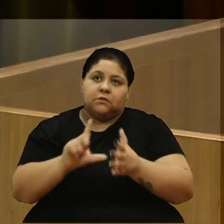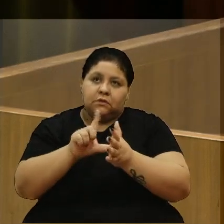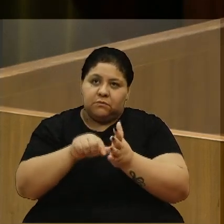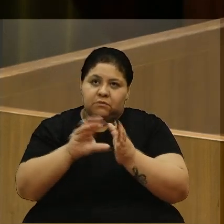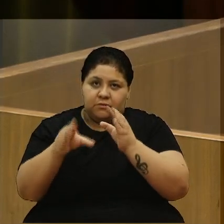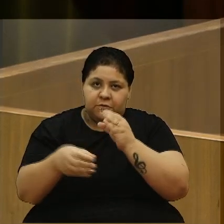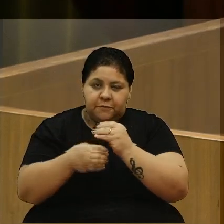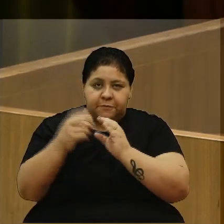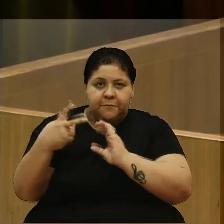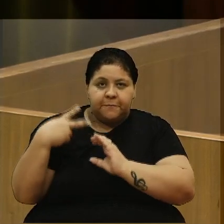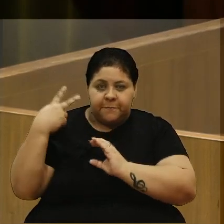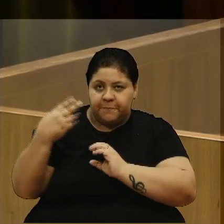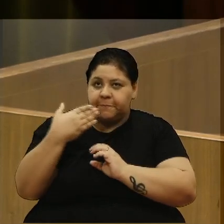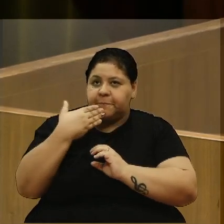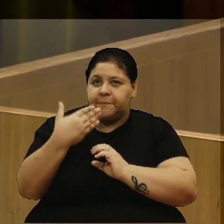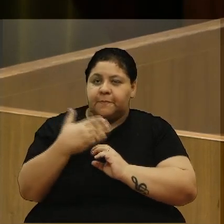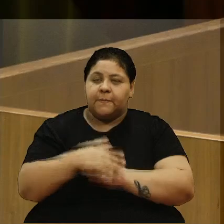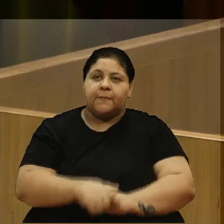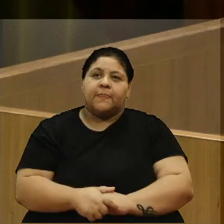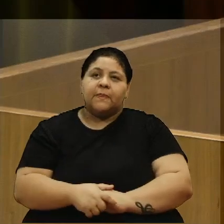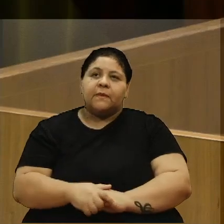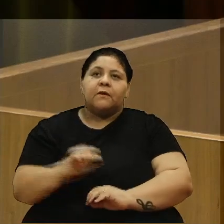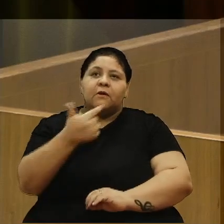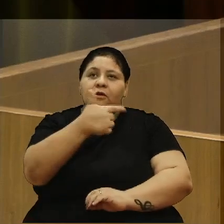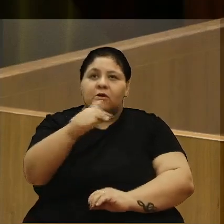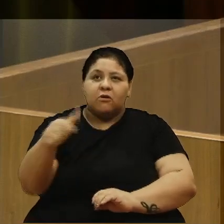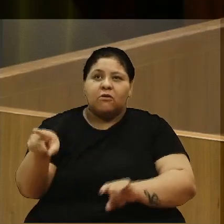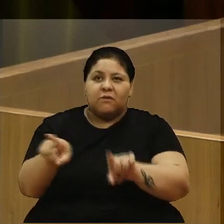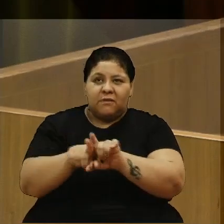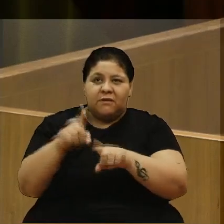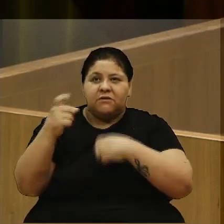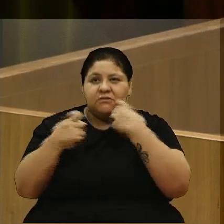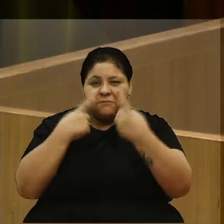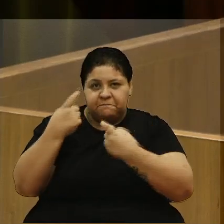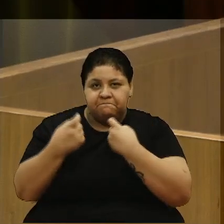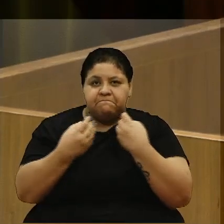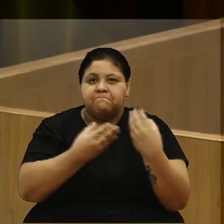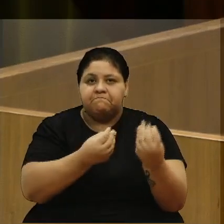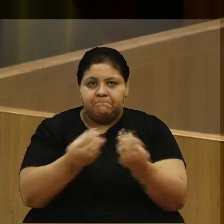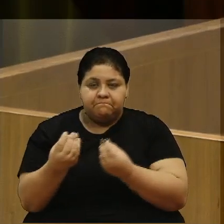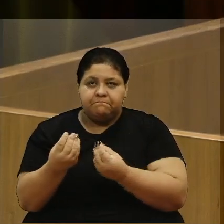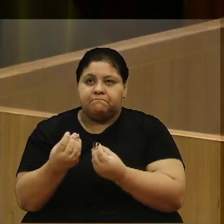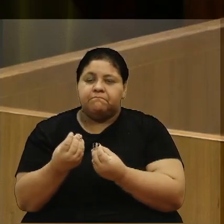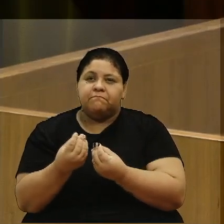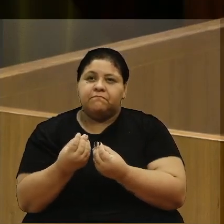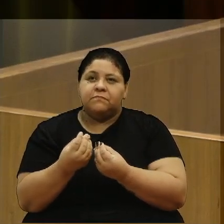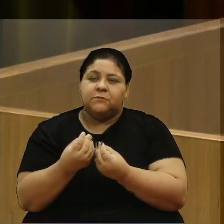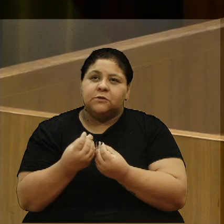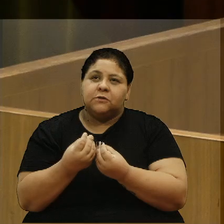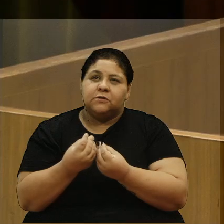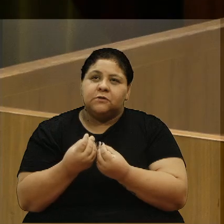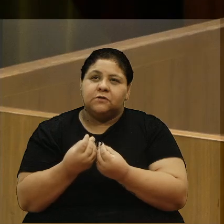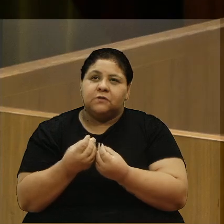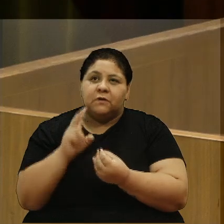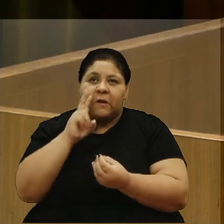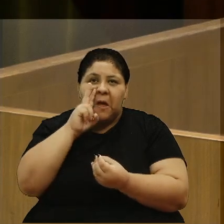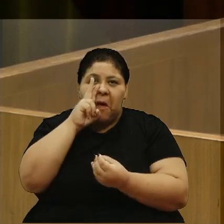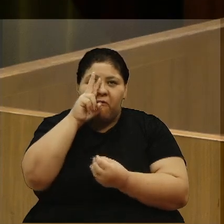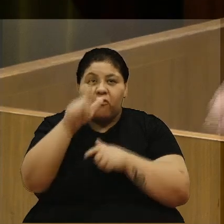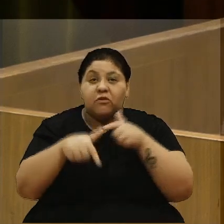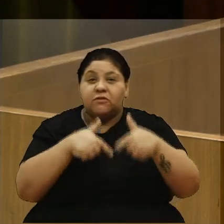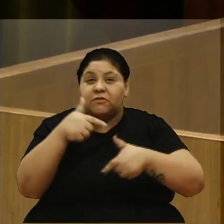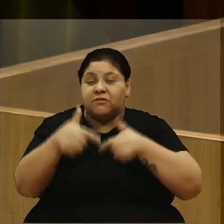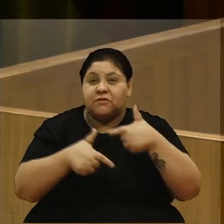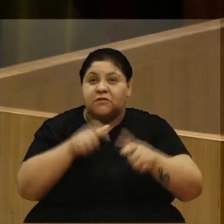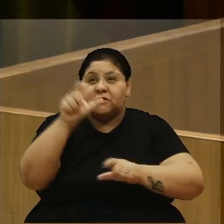apartes aos vereadores que solicitaram. Outra questão que me preocupa bastante é sobre essa questão da força-tarefa